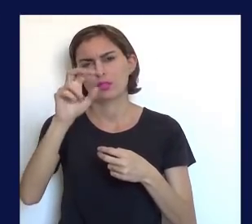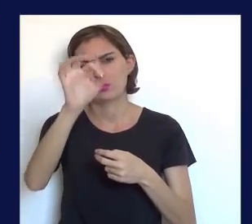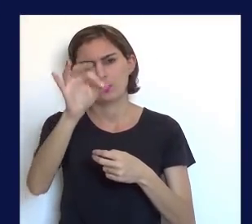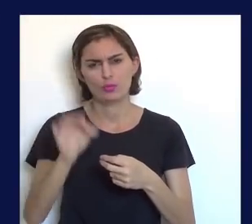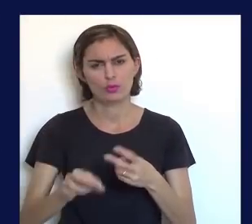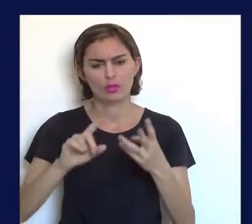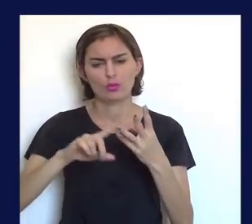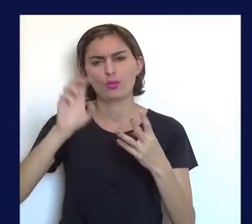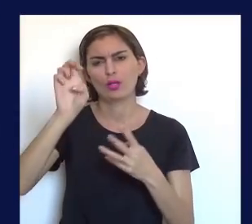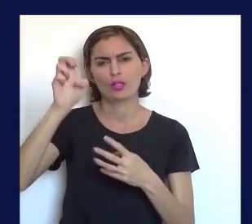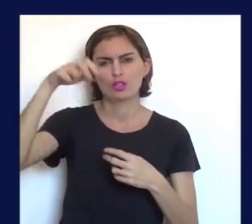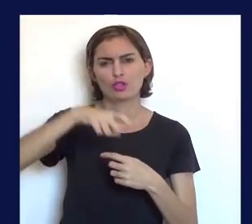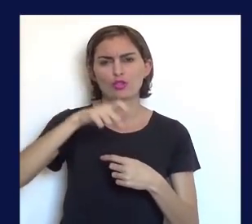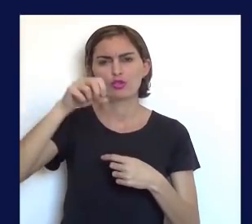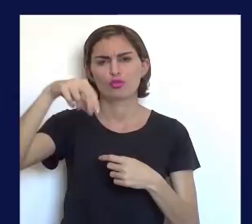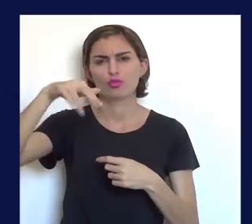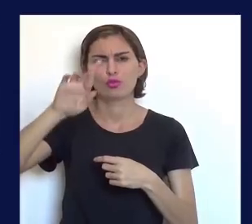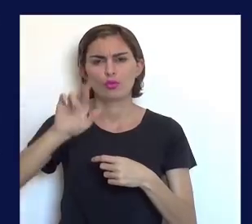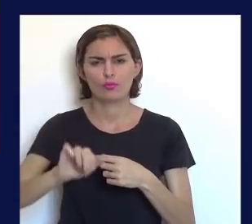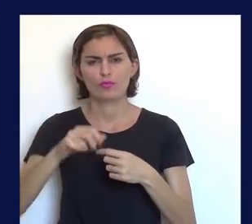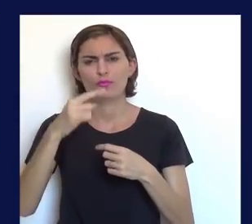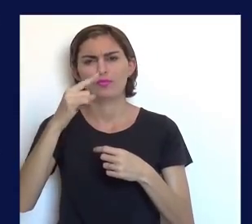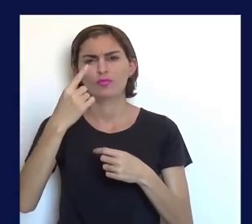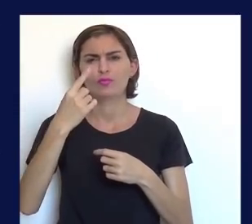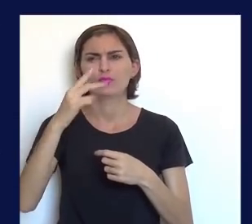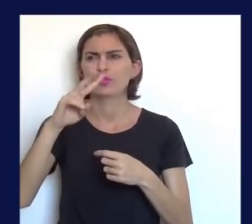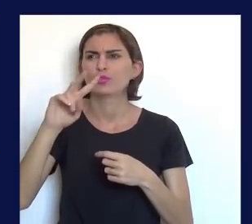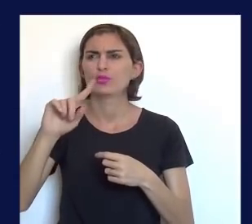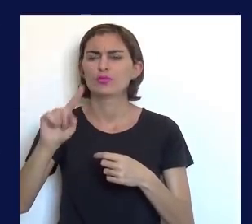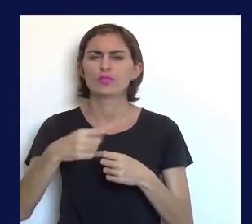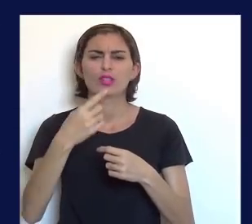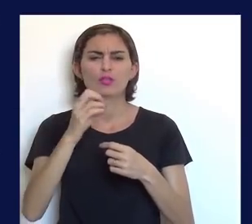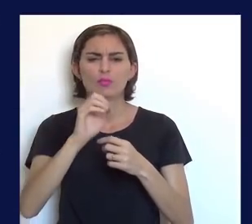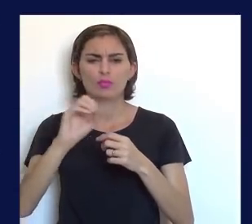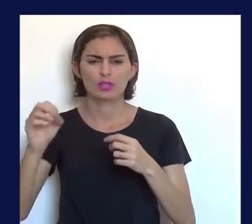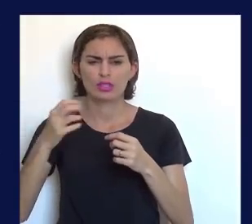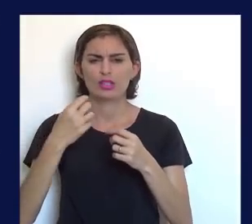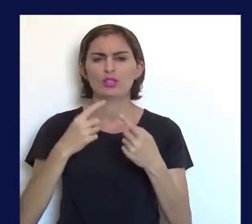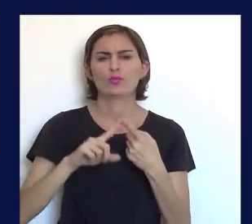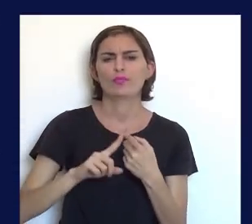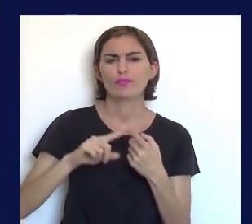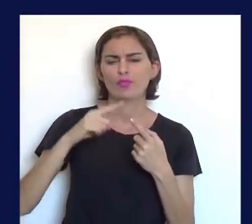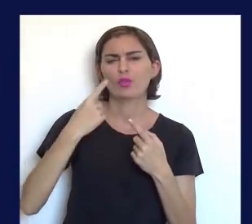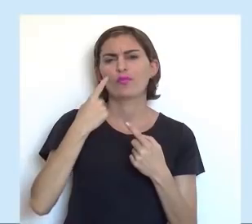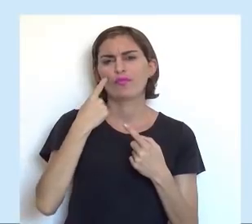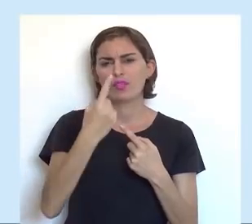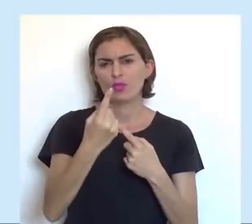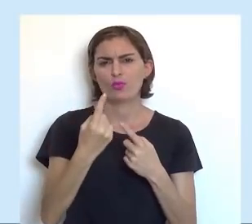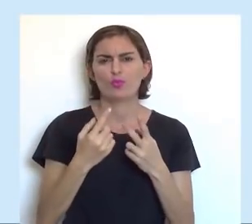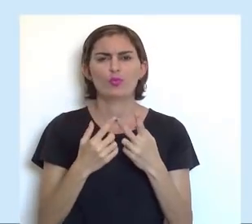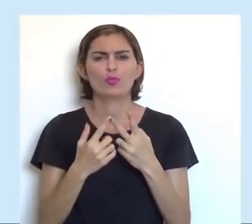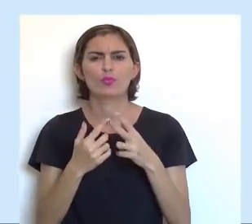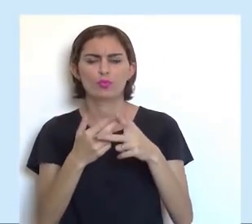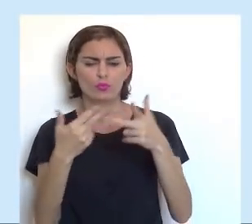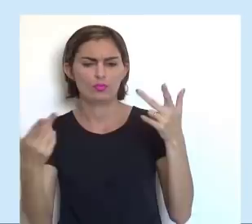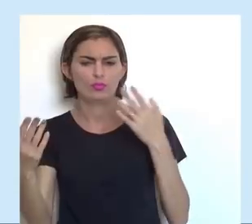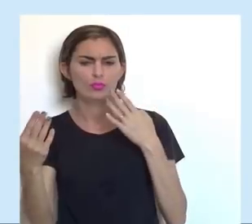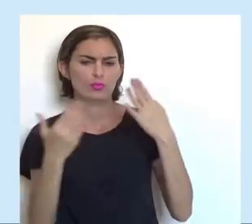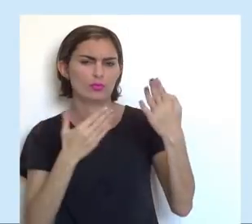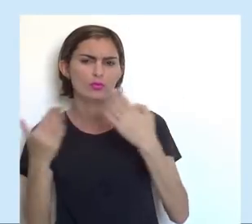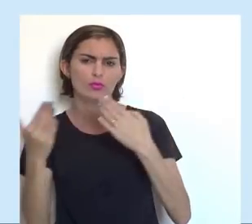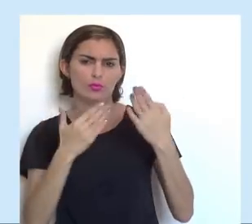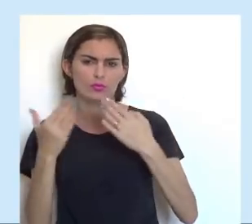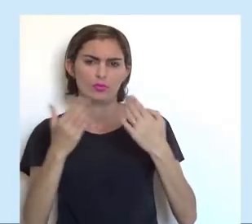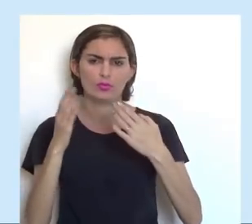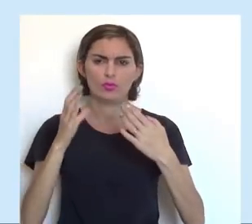o enxofre de 1,2% e o nitrogênio de 0,3%. Continuando relação com